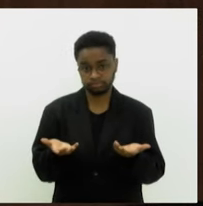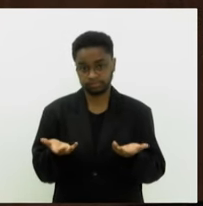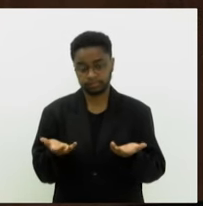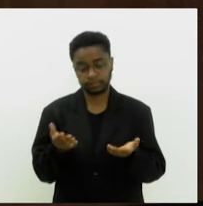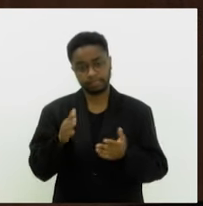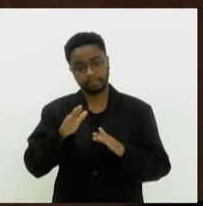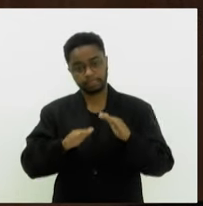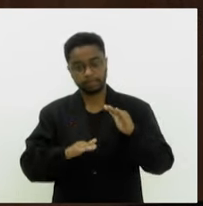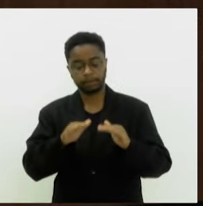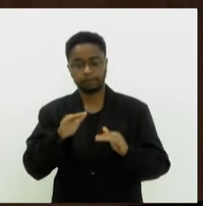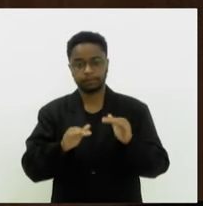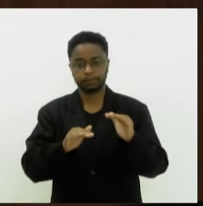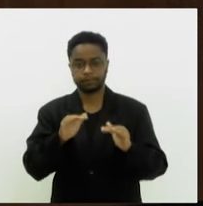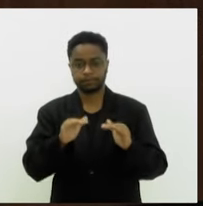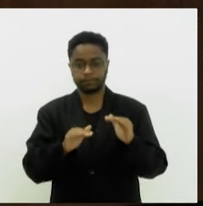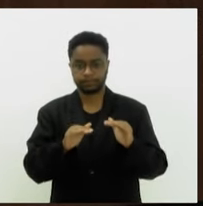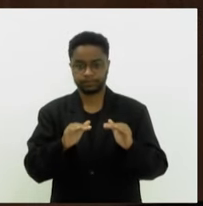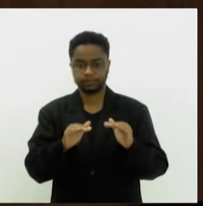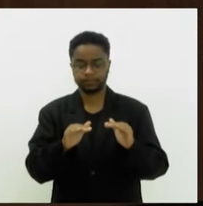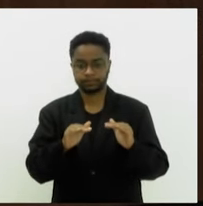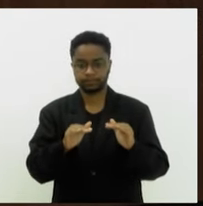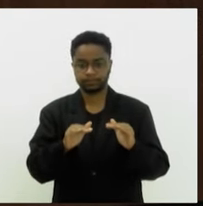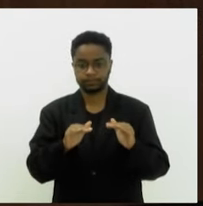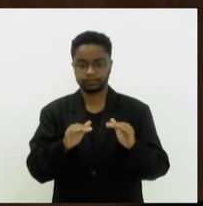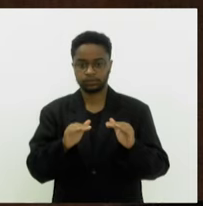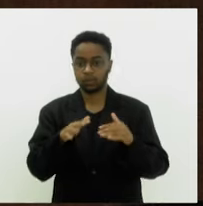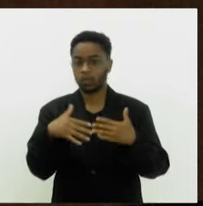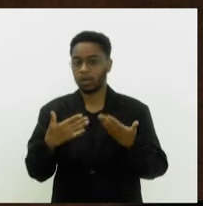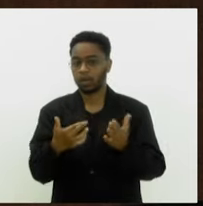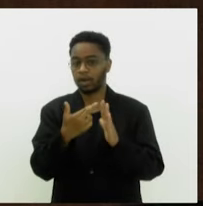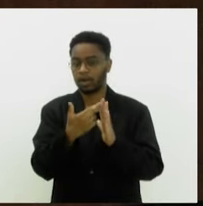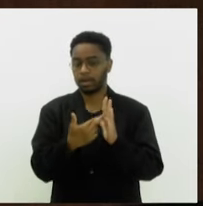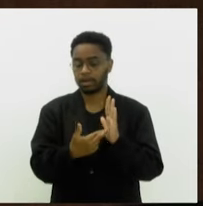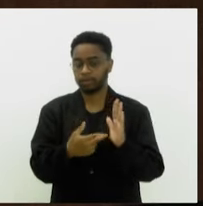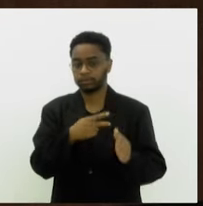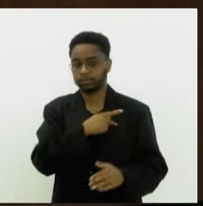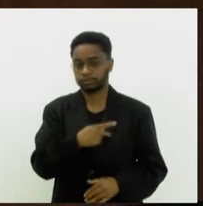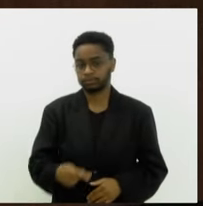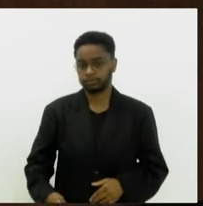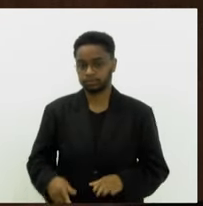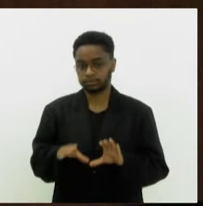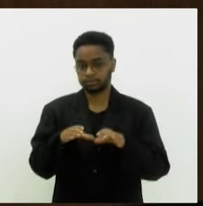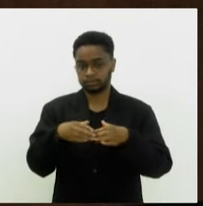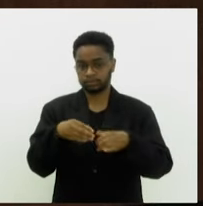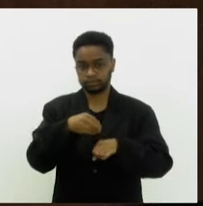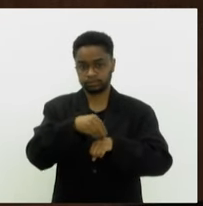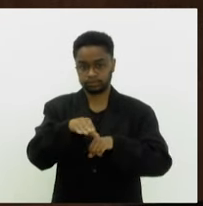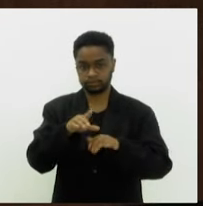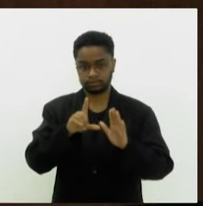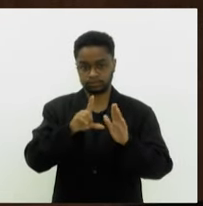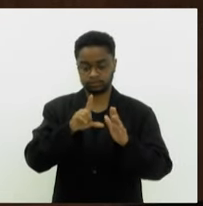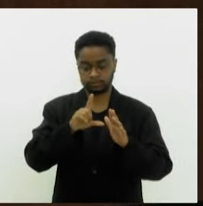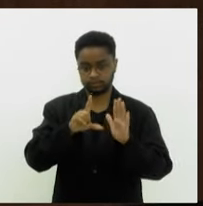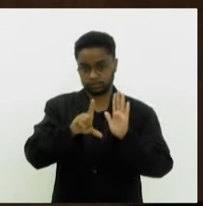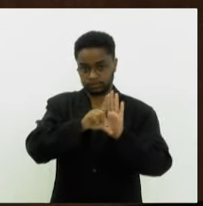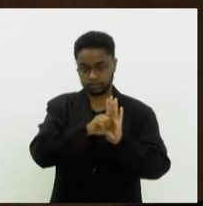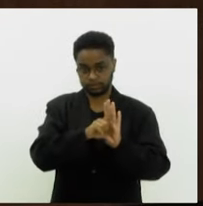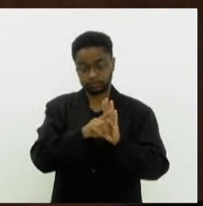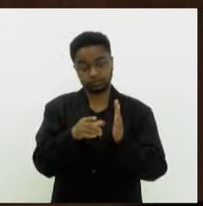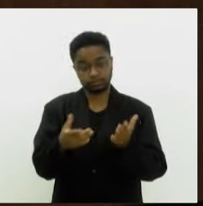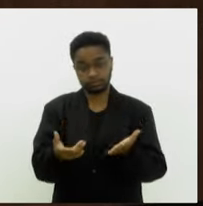vai depender muito do critério do presidente da Comissão de Indicação Legislativa. Não